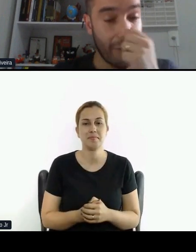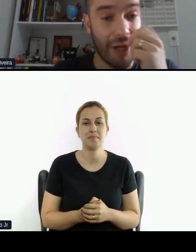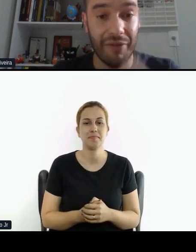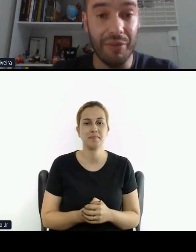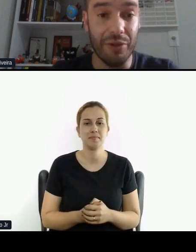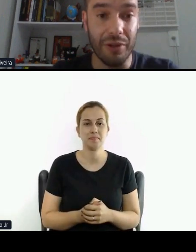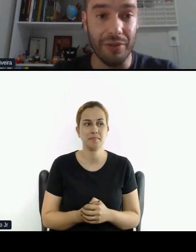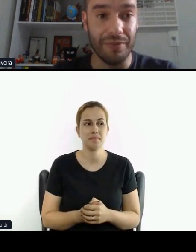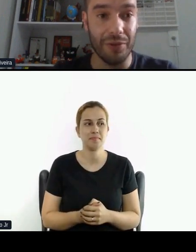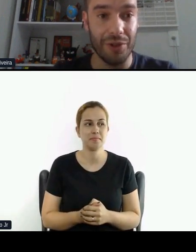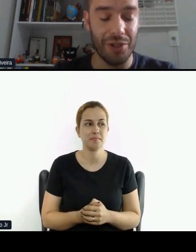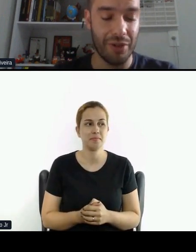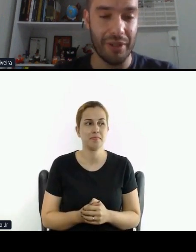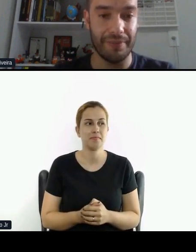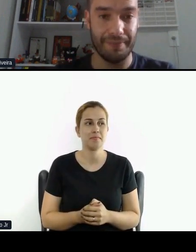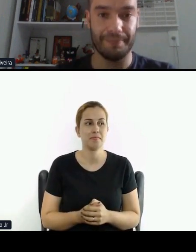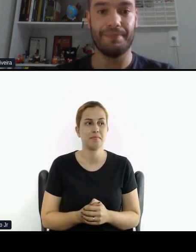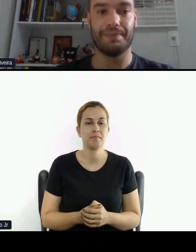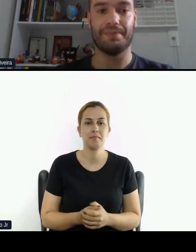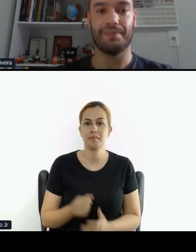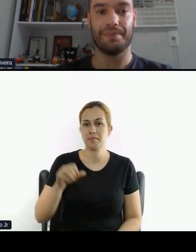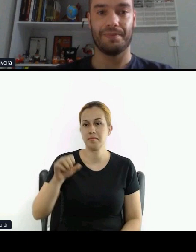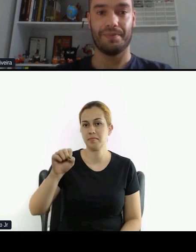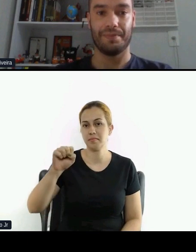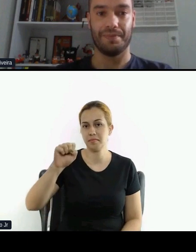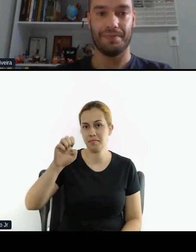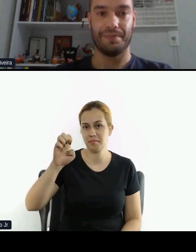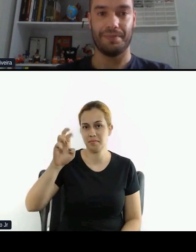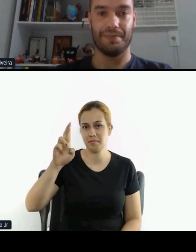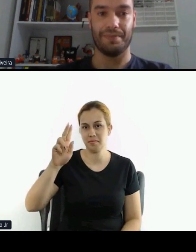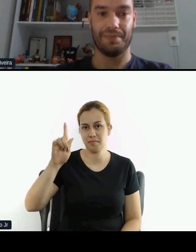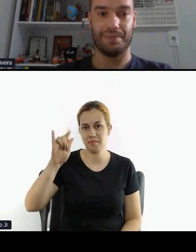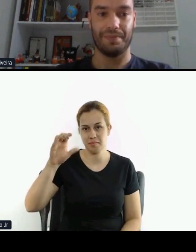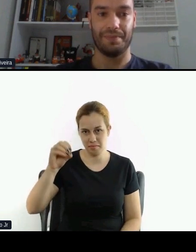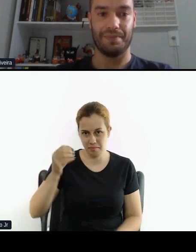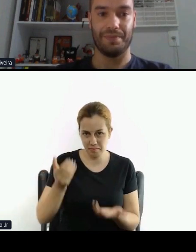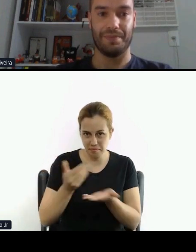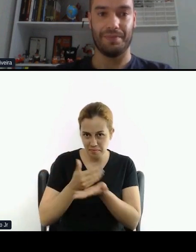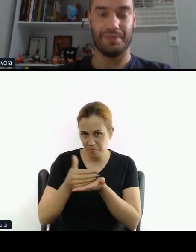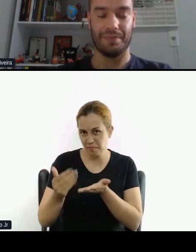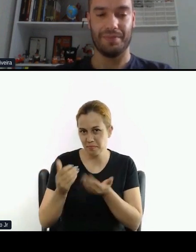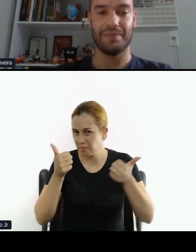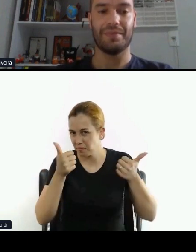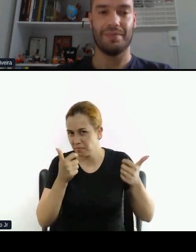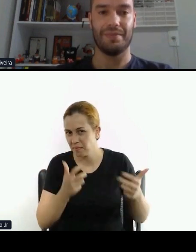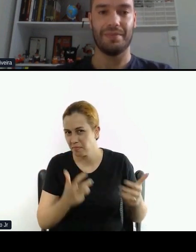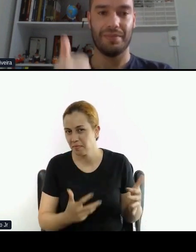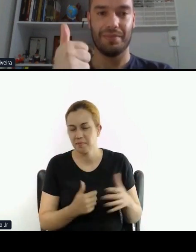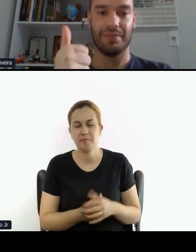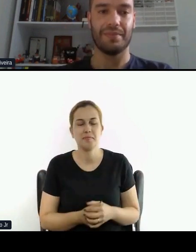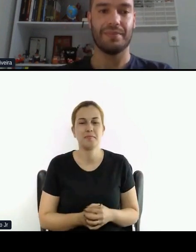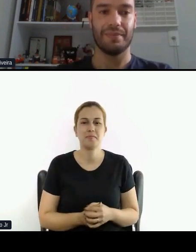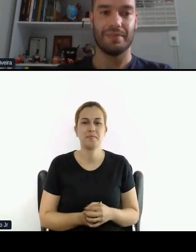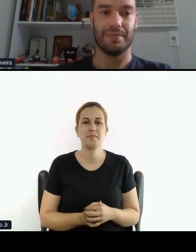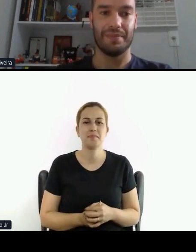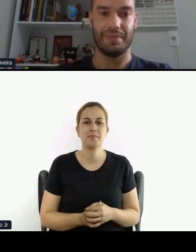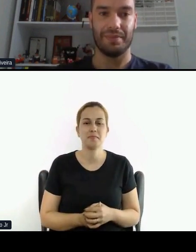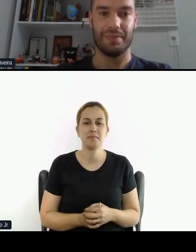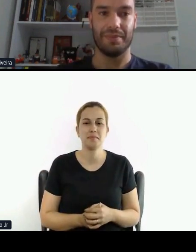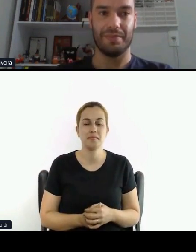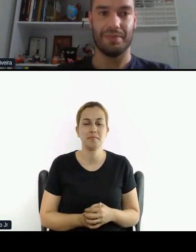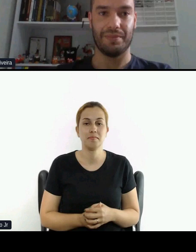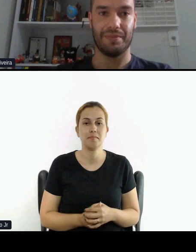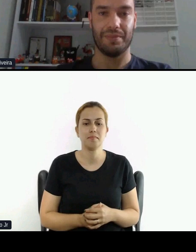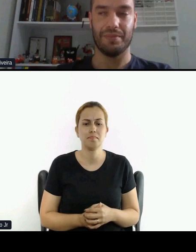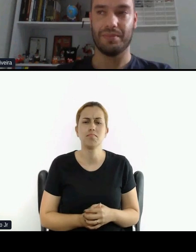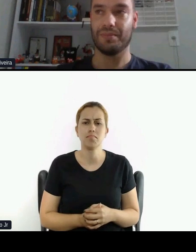Sim, bora lá. Sérgio quer começar colocando. Claro, Fala, vamos tocando e se ela conseguir fica mais fácil. A gente